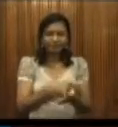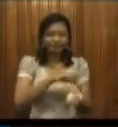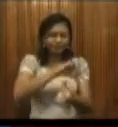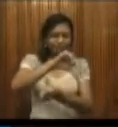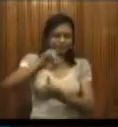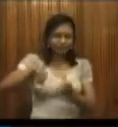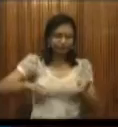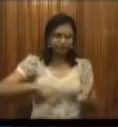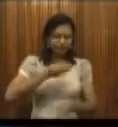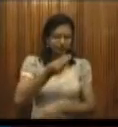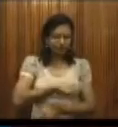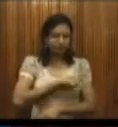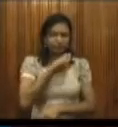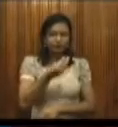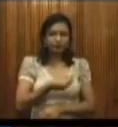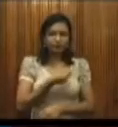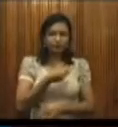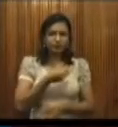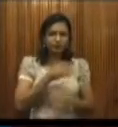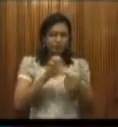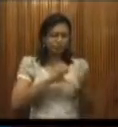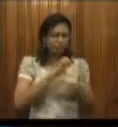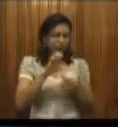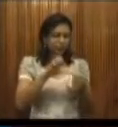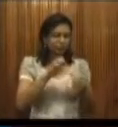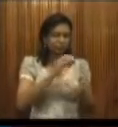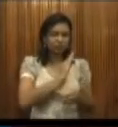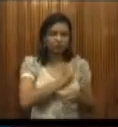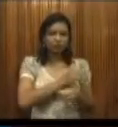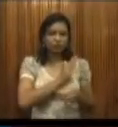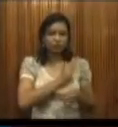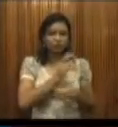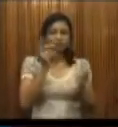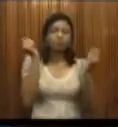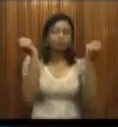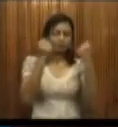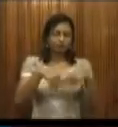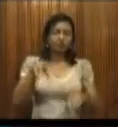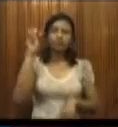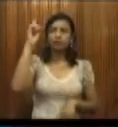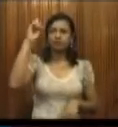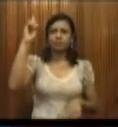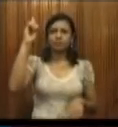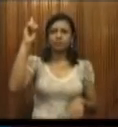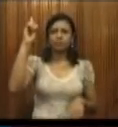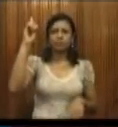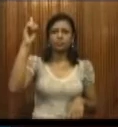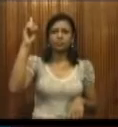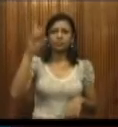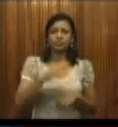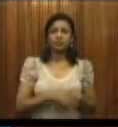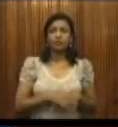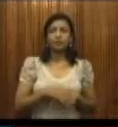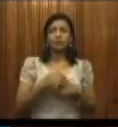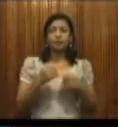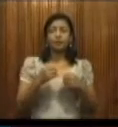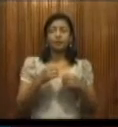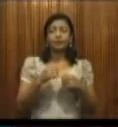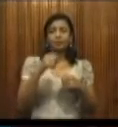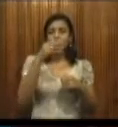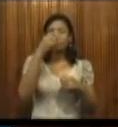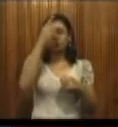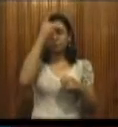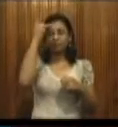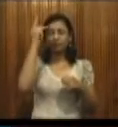sua vida, mudar o seu coração, isso é possível a Deus. E é por isso que o homem tem que seguir a Jesus